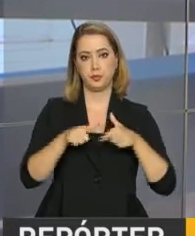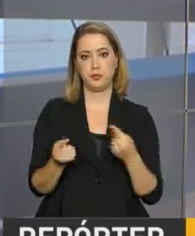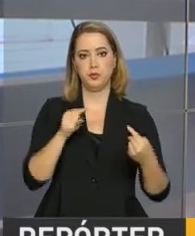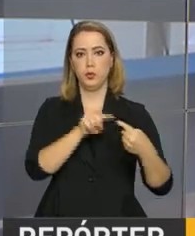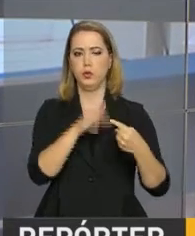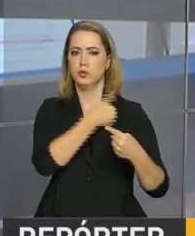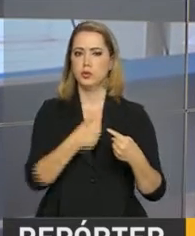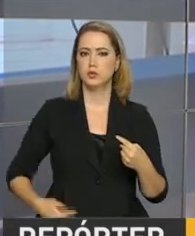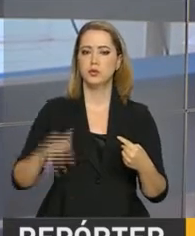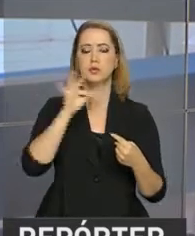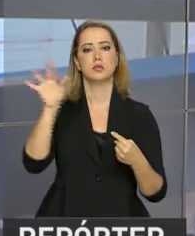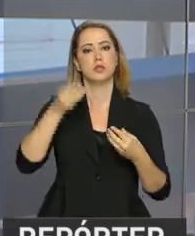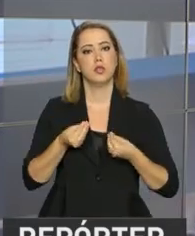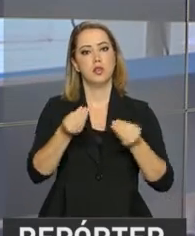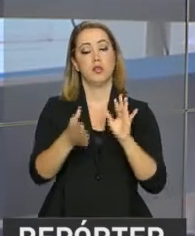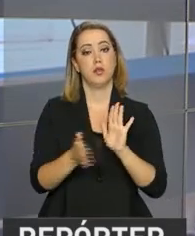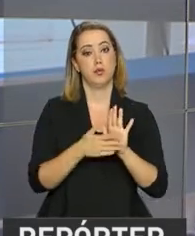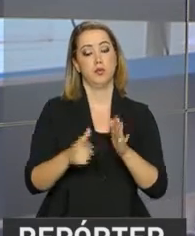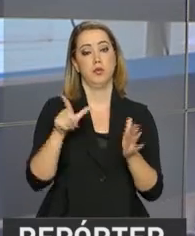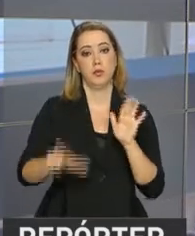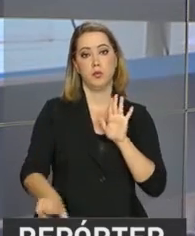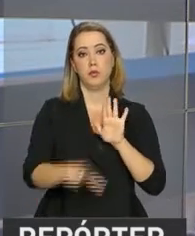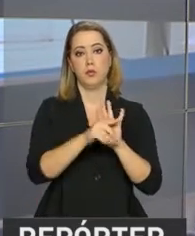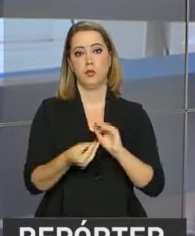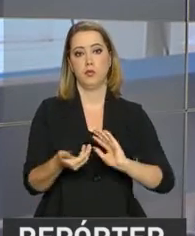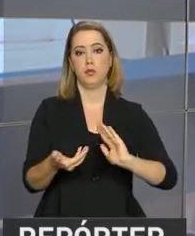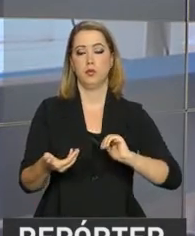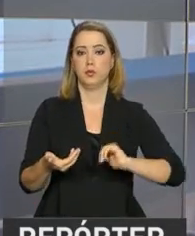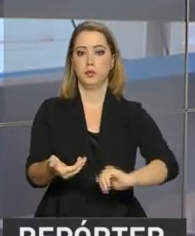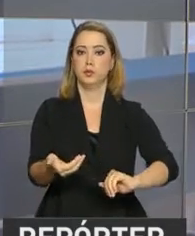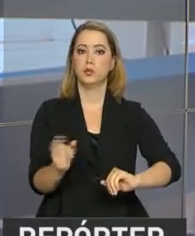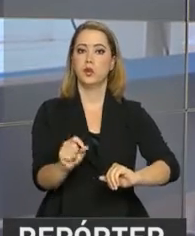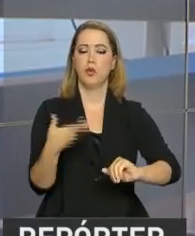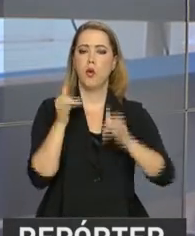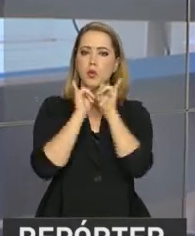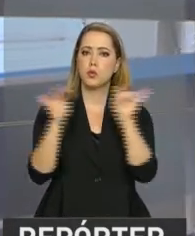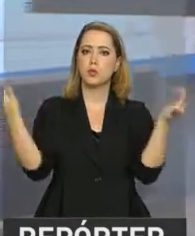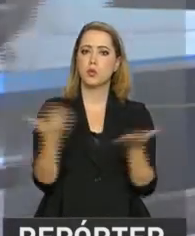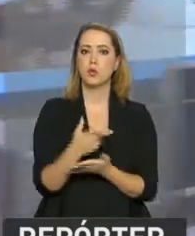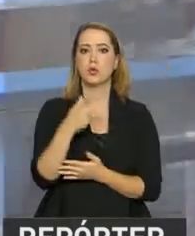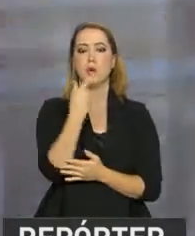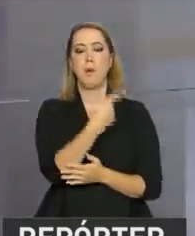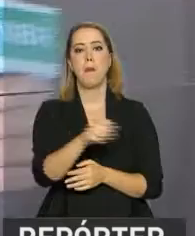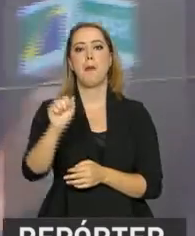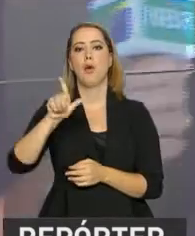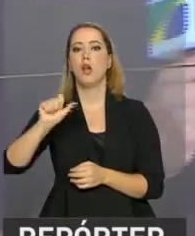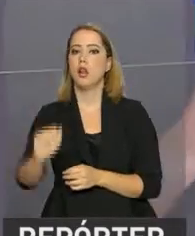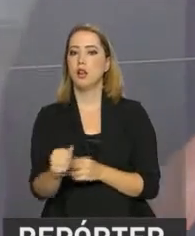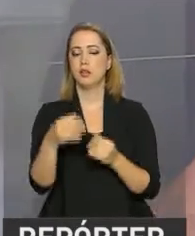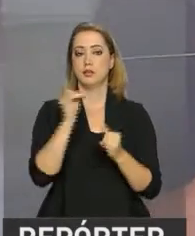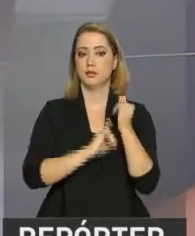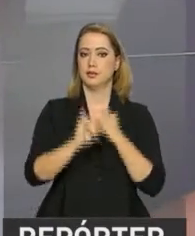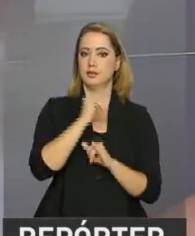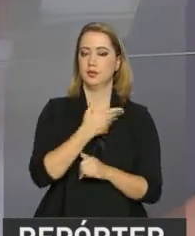o governo federal vai enviar um projeto de lei para o congresso nacional o anúncio foi feito hoje e quem tem as informações para a gente é paola